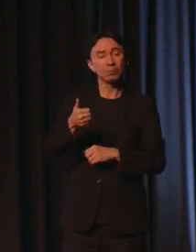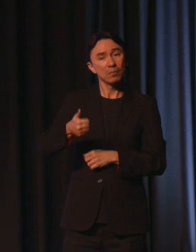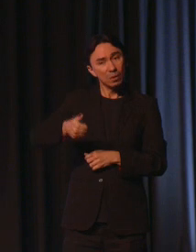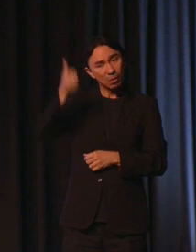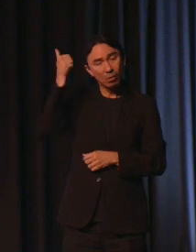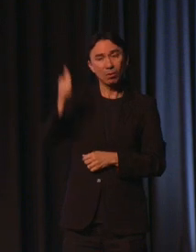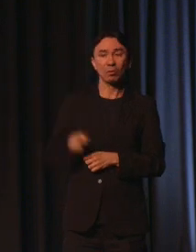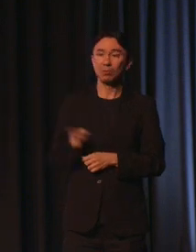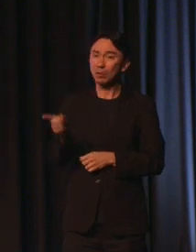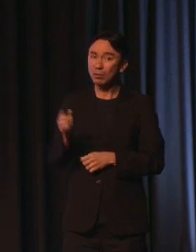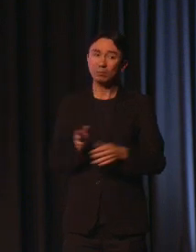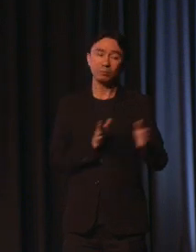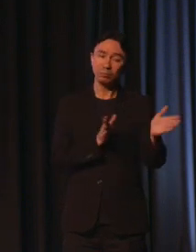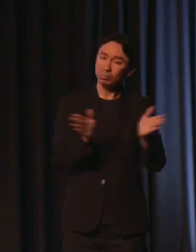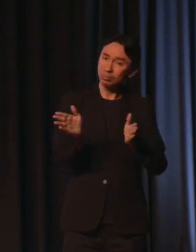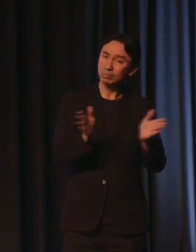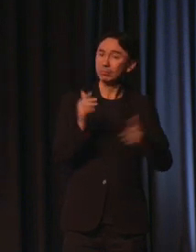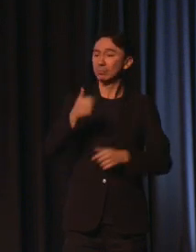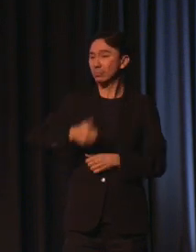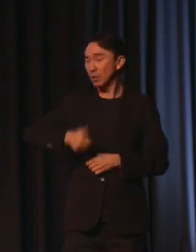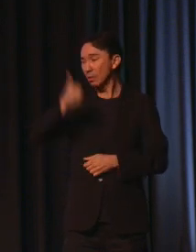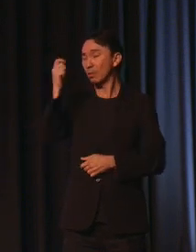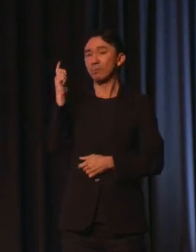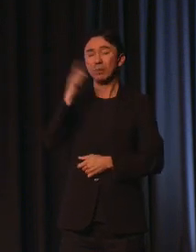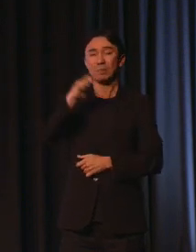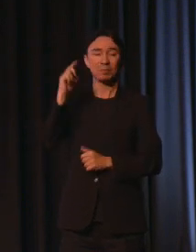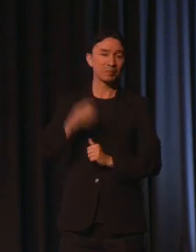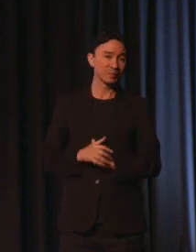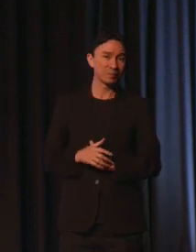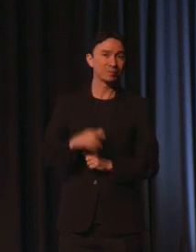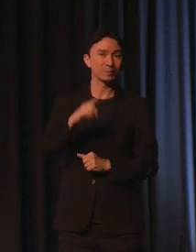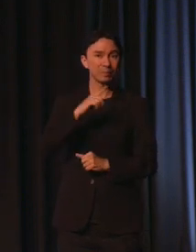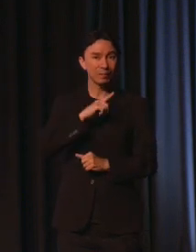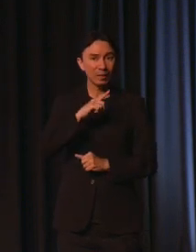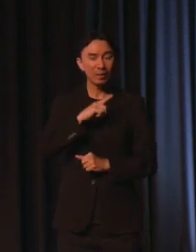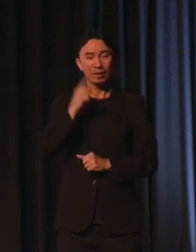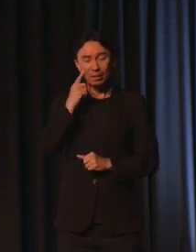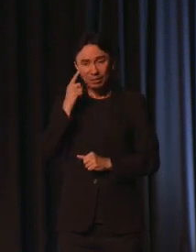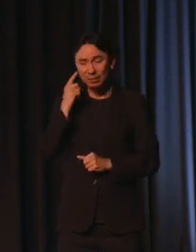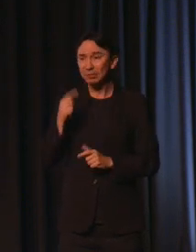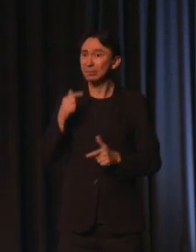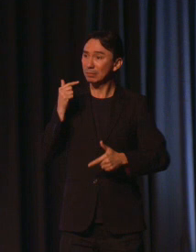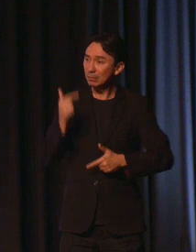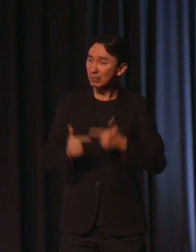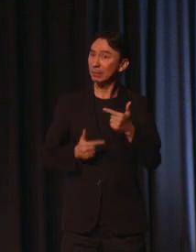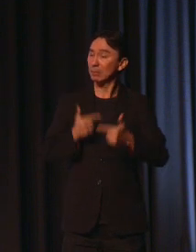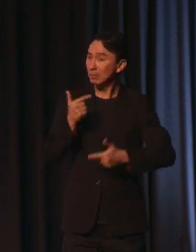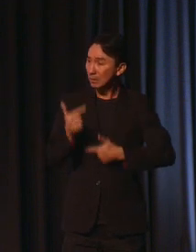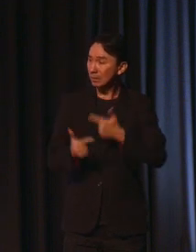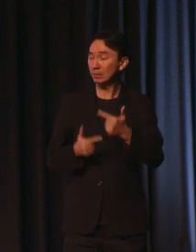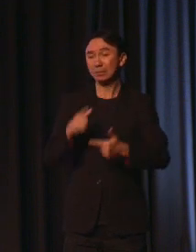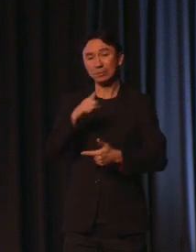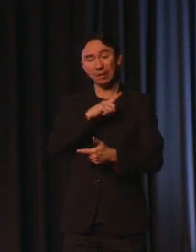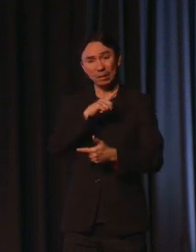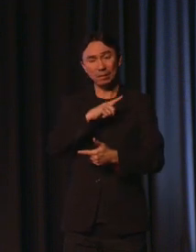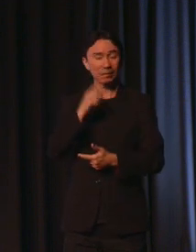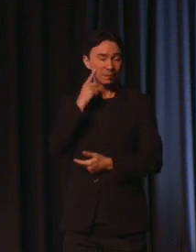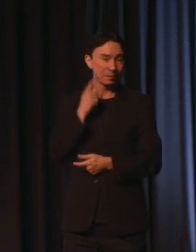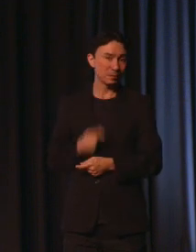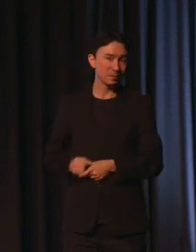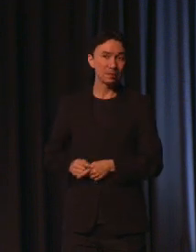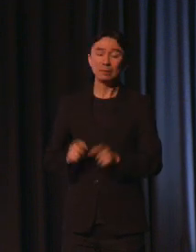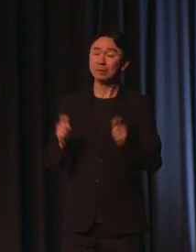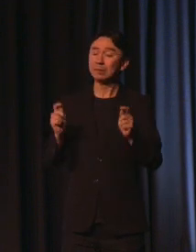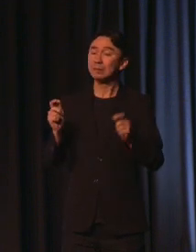Então, foi feito todo um trabalho aí dentro desse acórdão, o que possibilitou